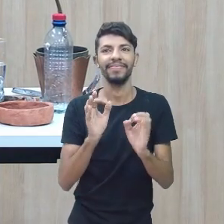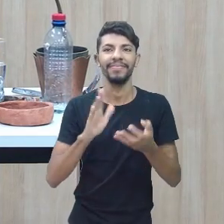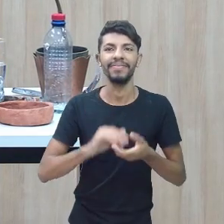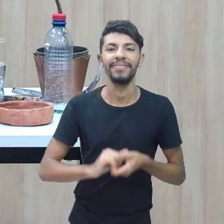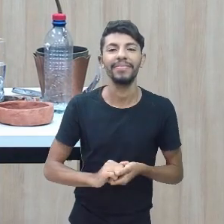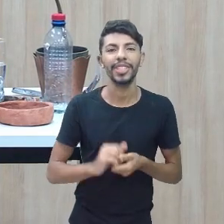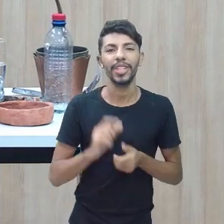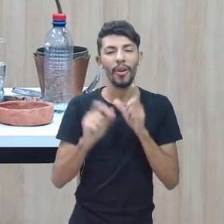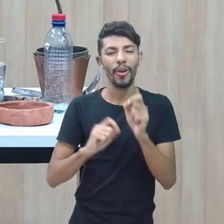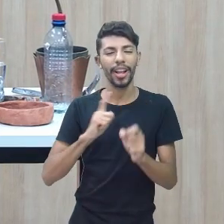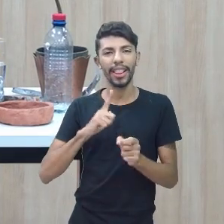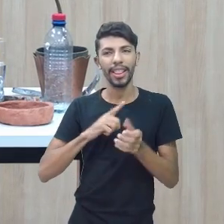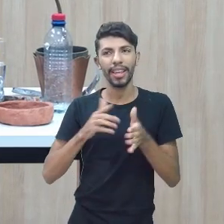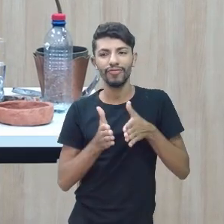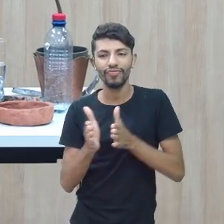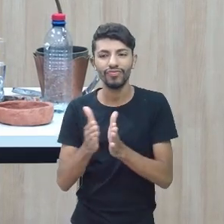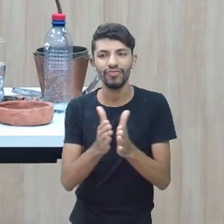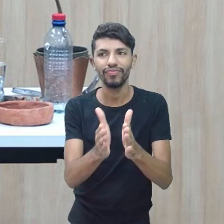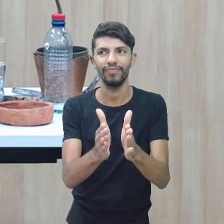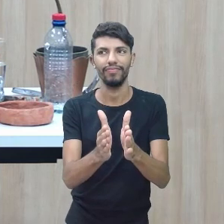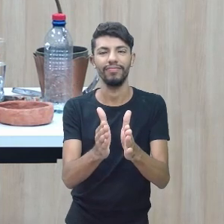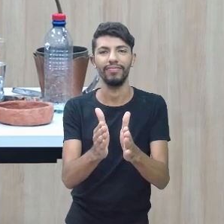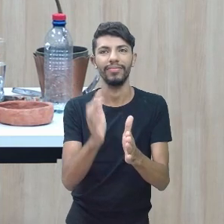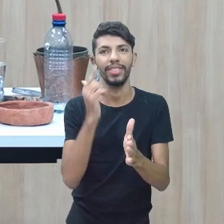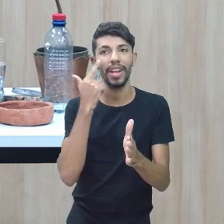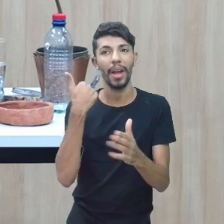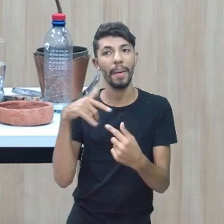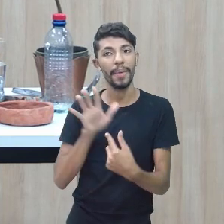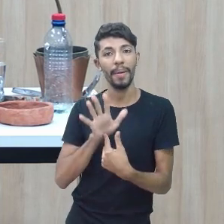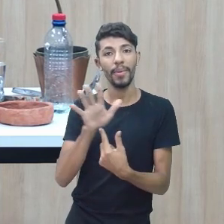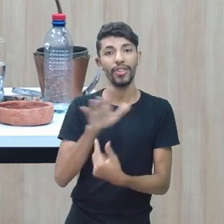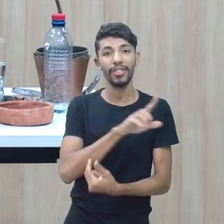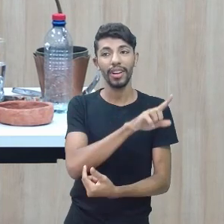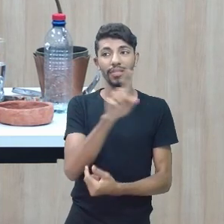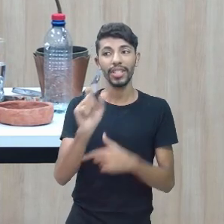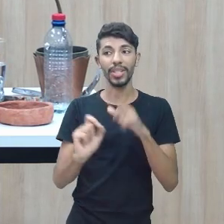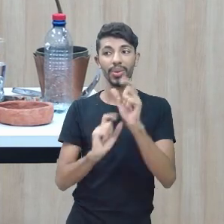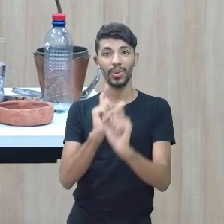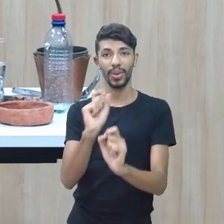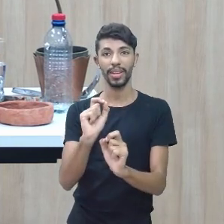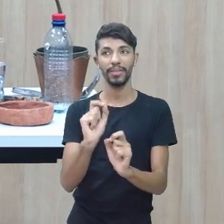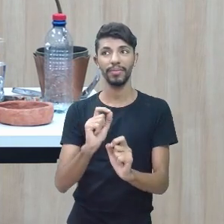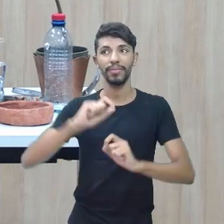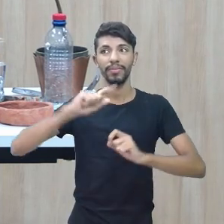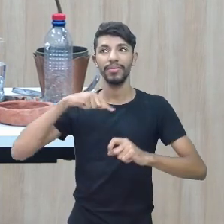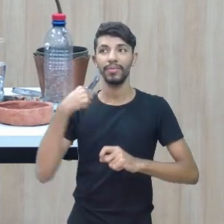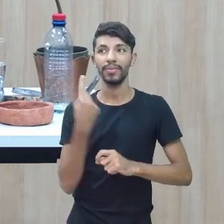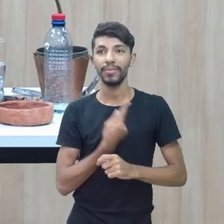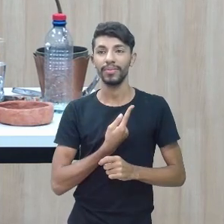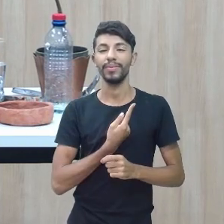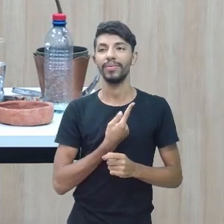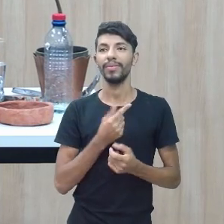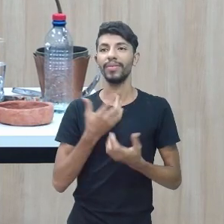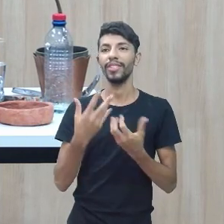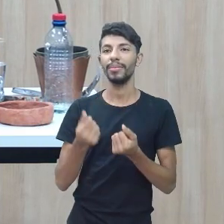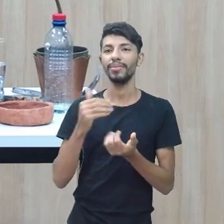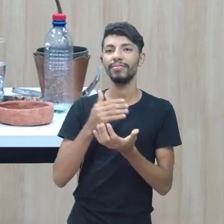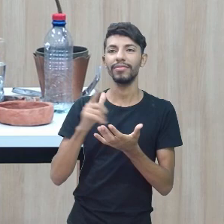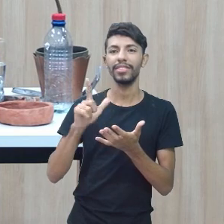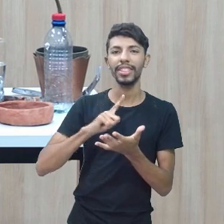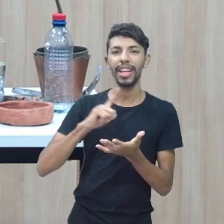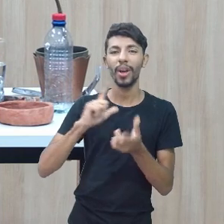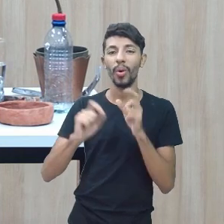vamos ter nesse caminhar? Esse caminhar é para mostrar a vocês que nós vamos partir de algumas questões, de